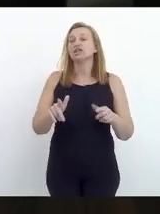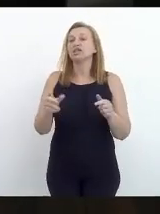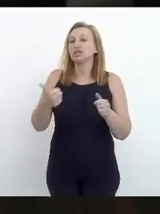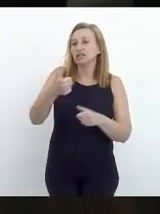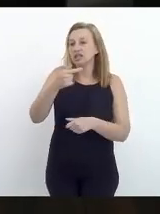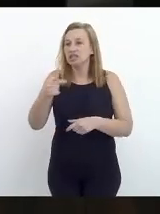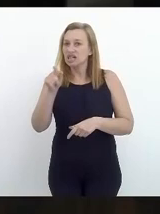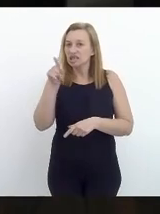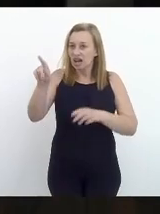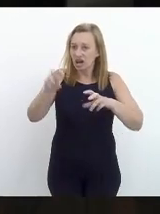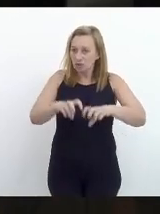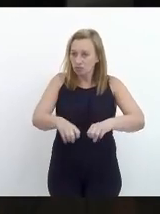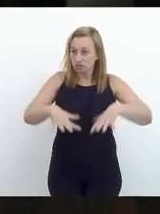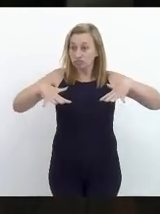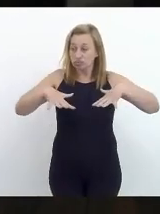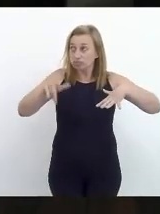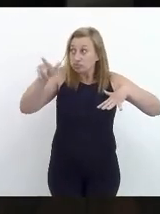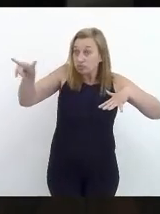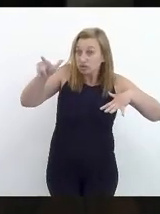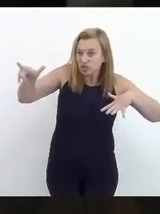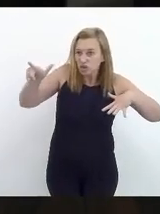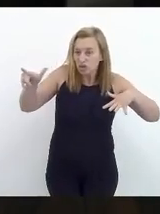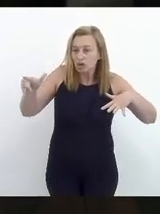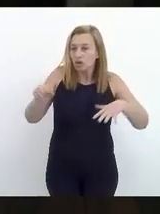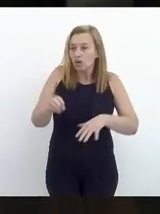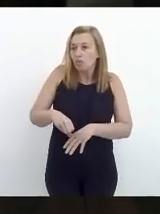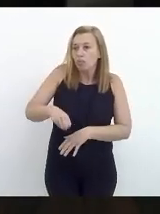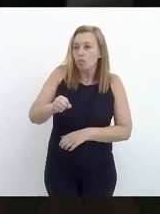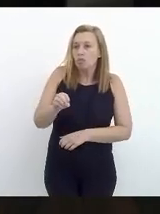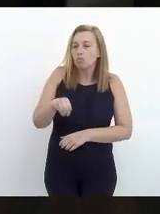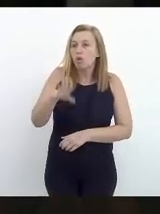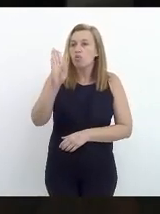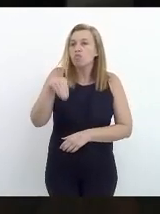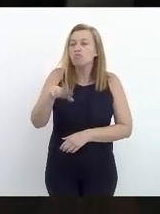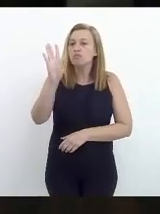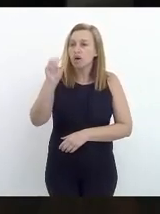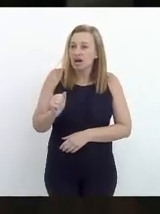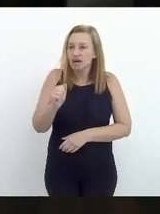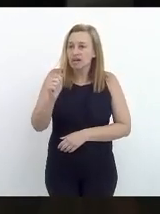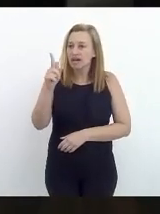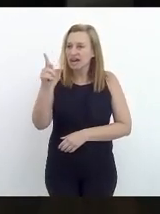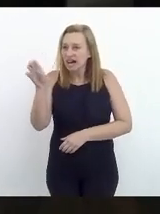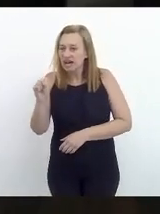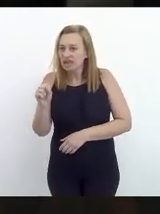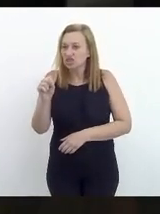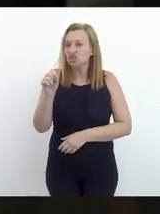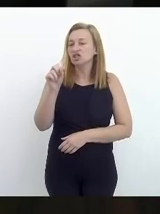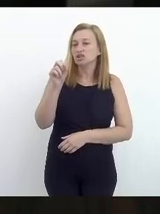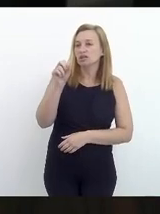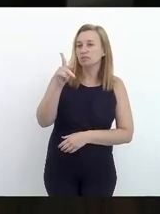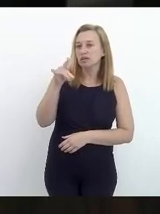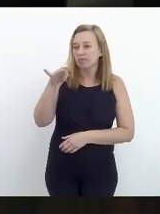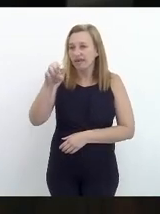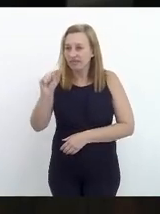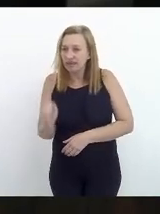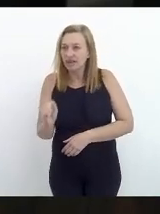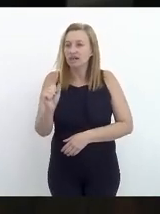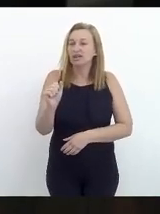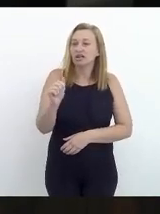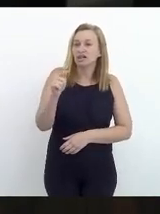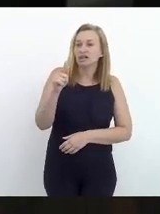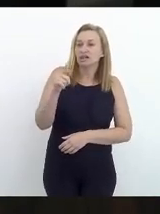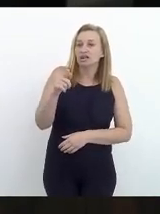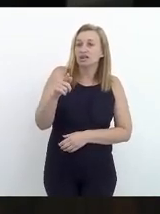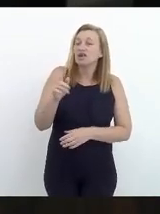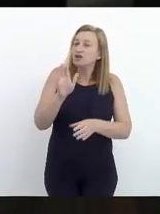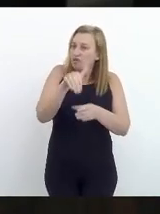Assembleia cercada, o som de bomba de efeito moral, gás de pimenta, bala de borracha. E